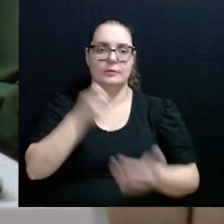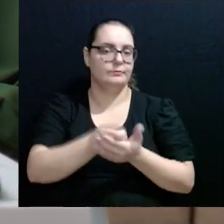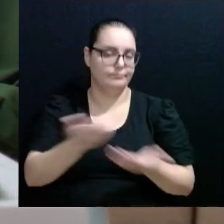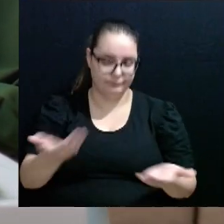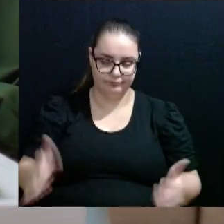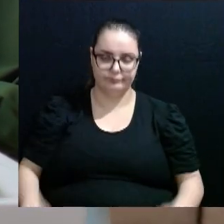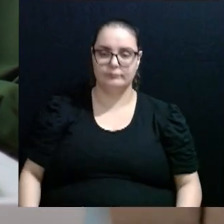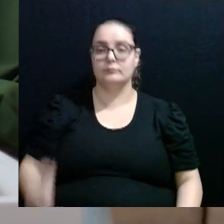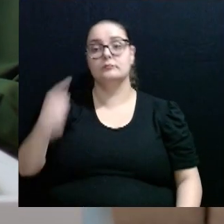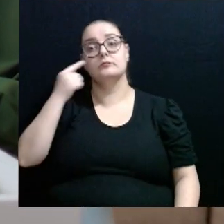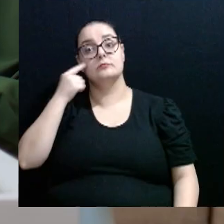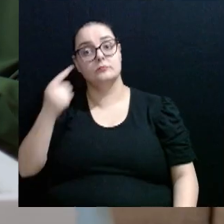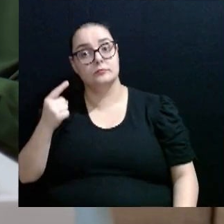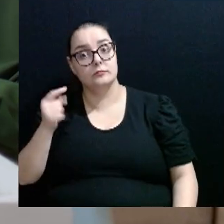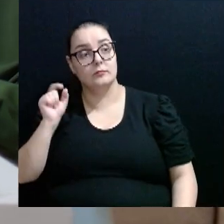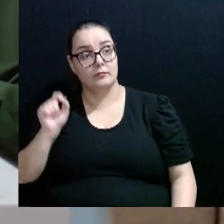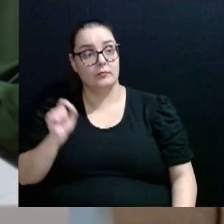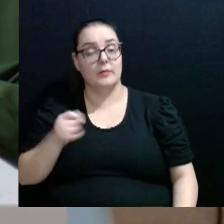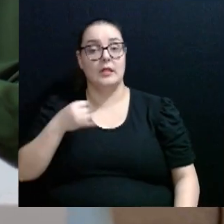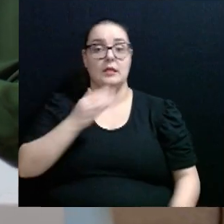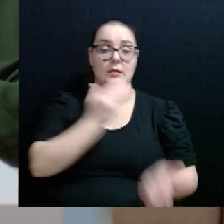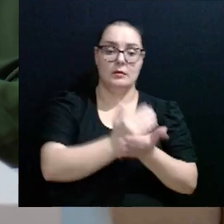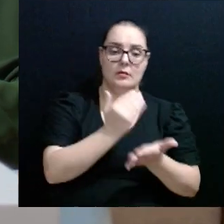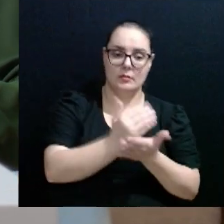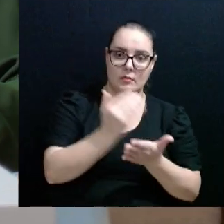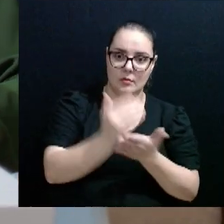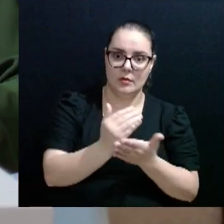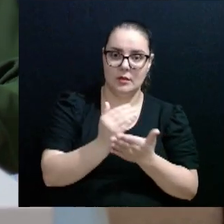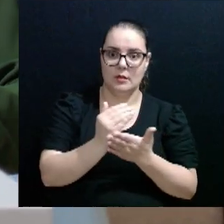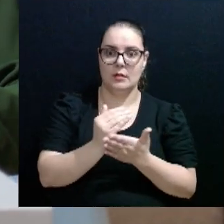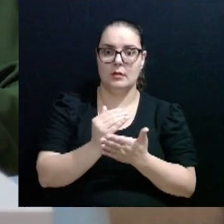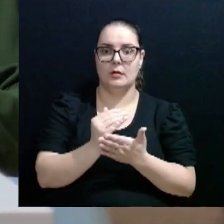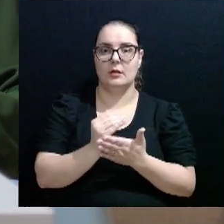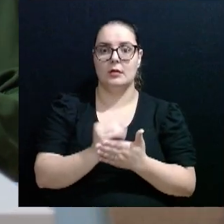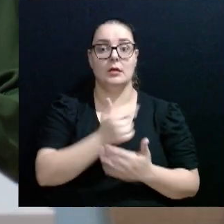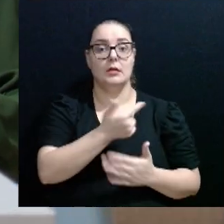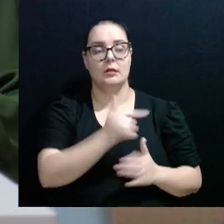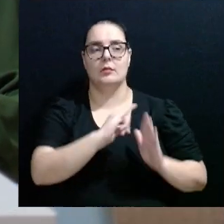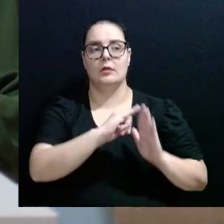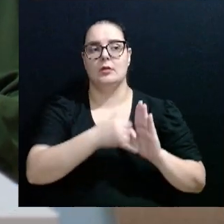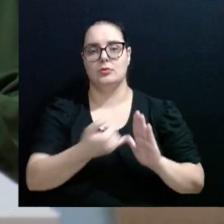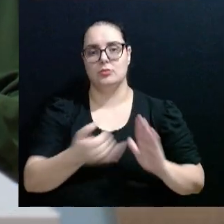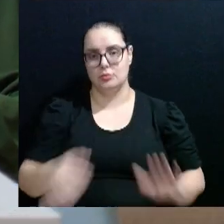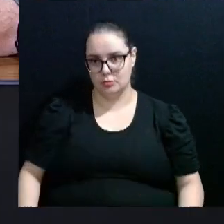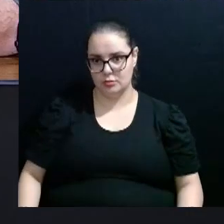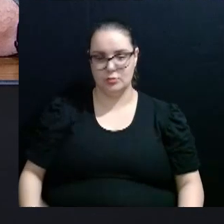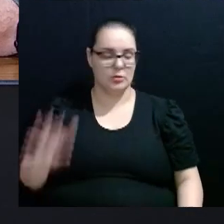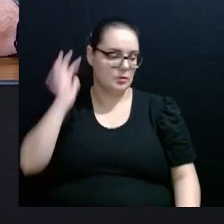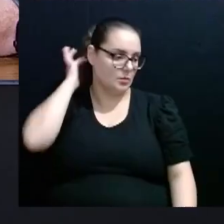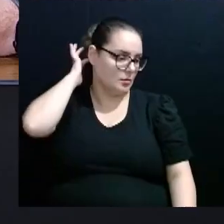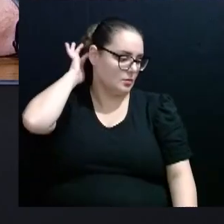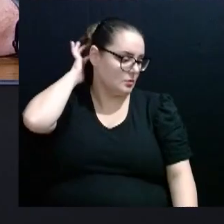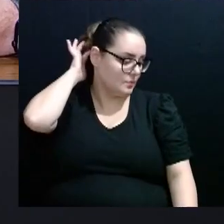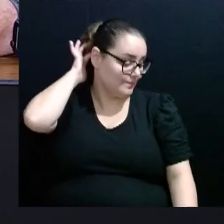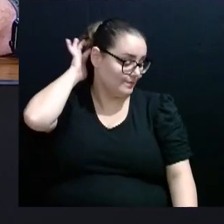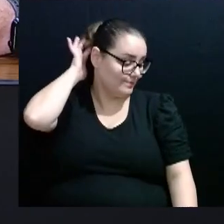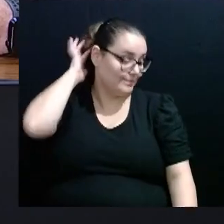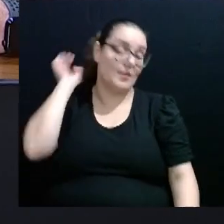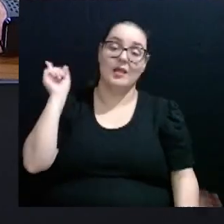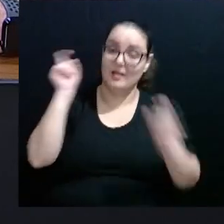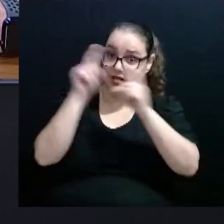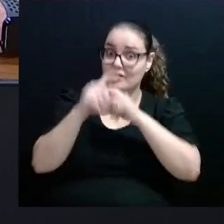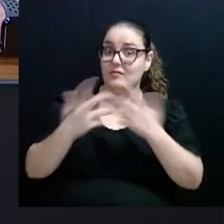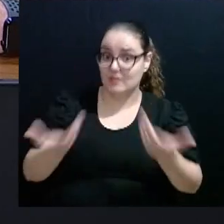é, se parcelar, parcele sem juros. E olha, é difícil, né? Nós